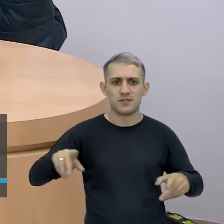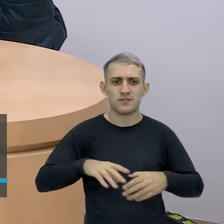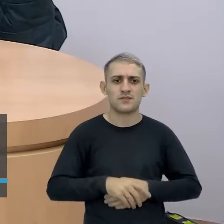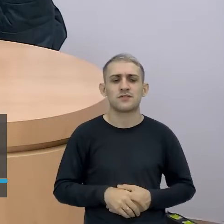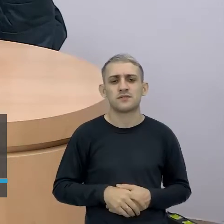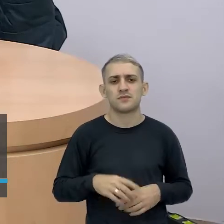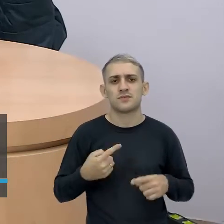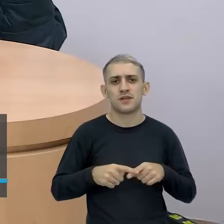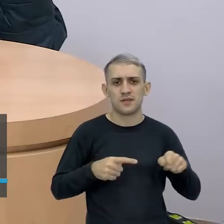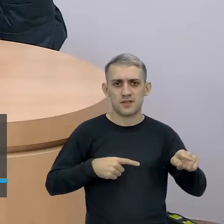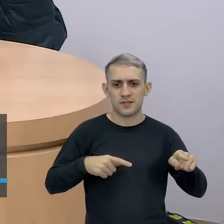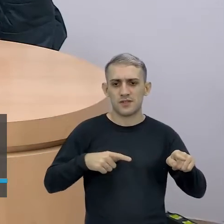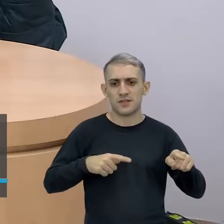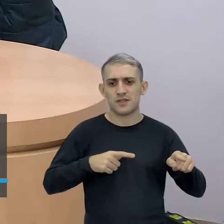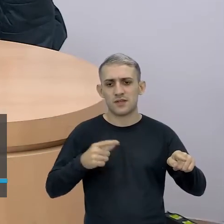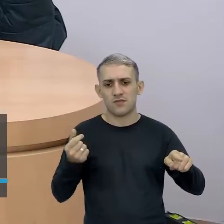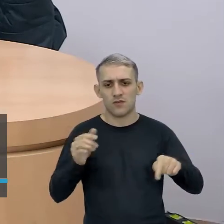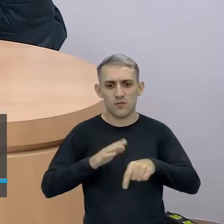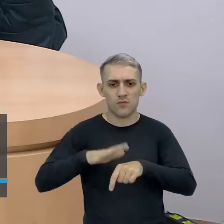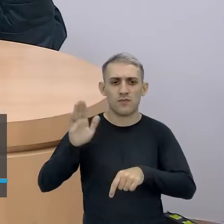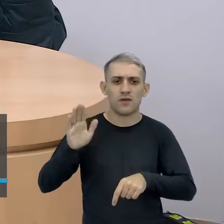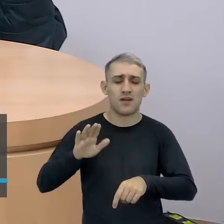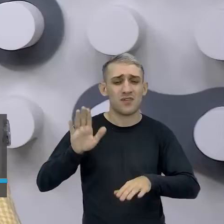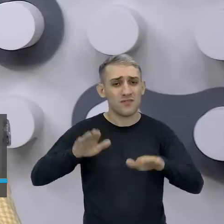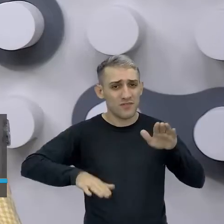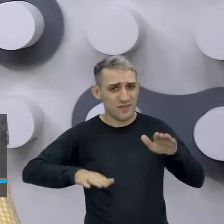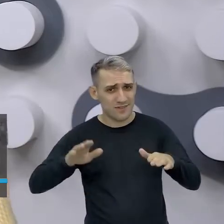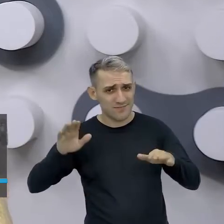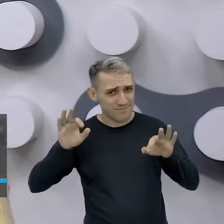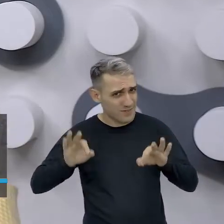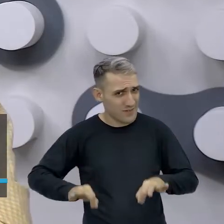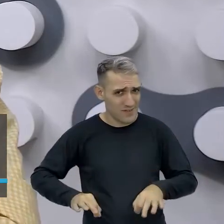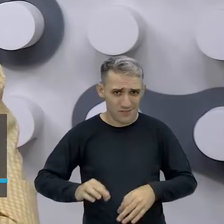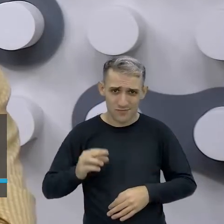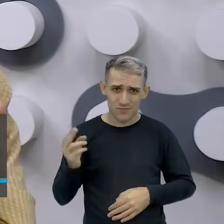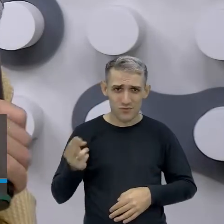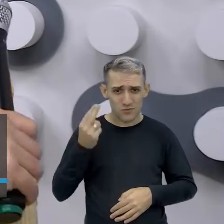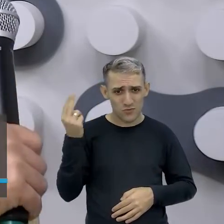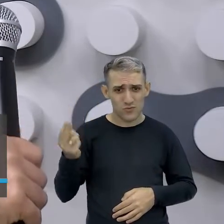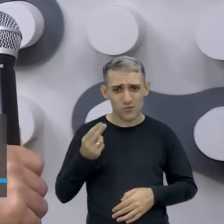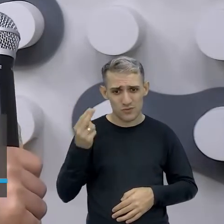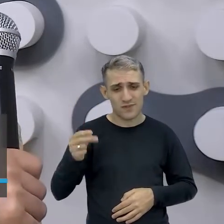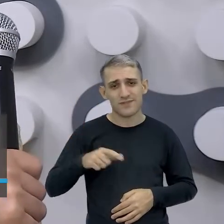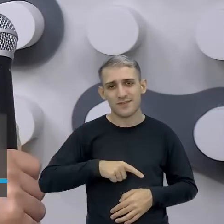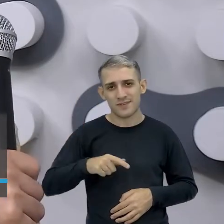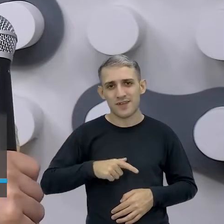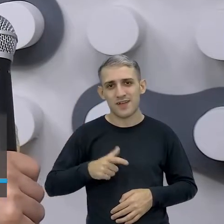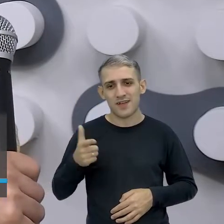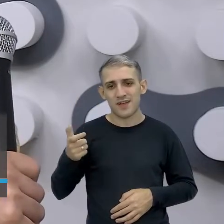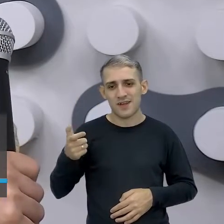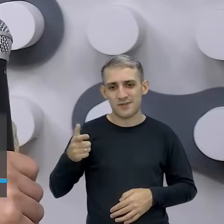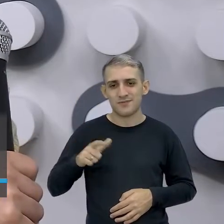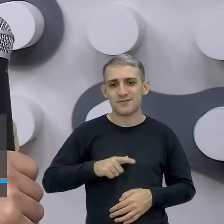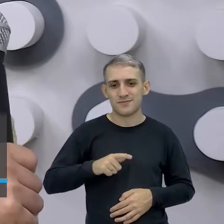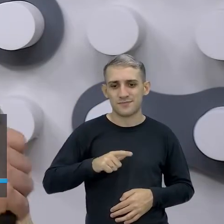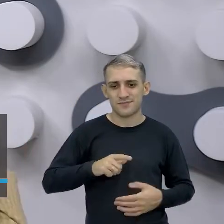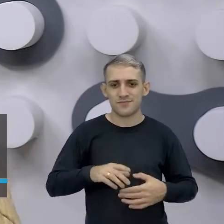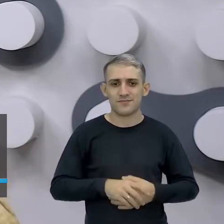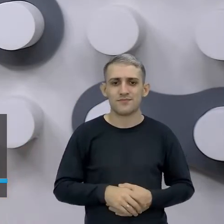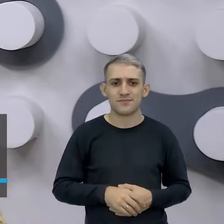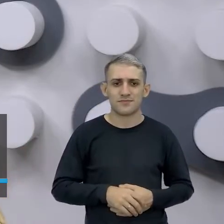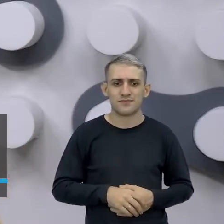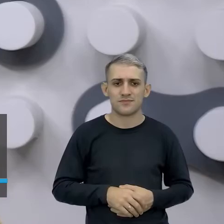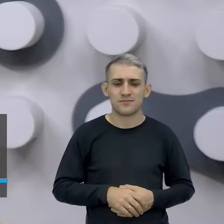valor agregado. E caso não dê muito certo, ele tem armas. É. De